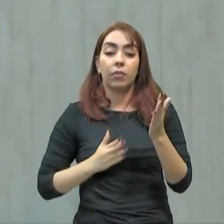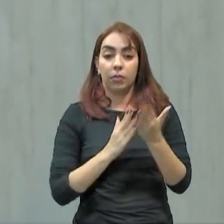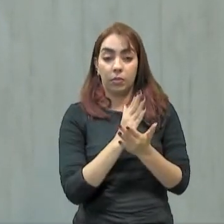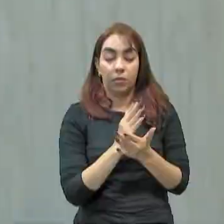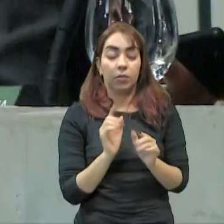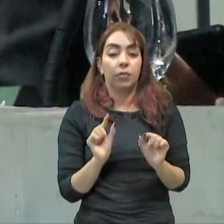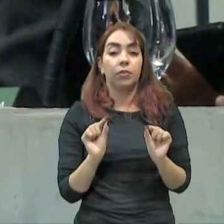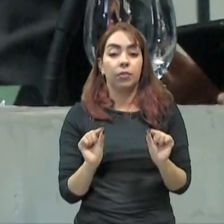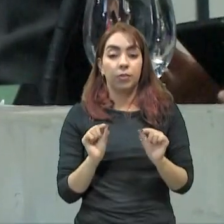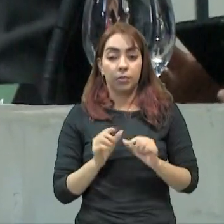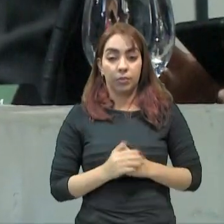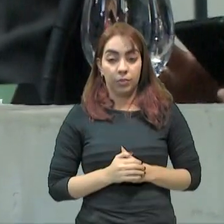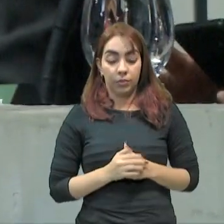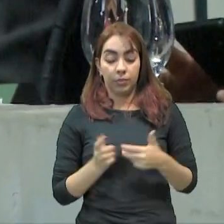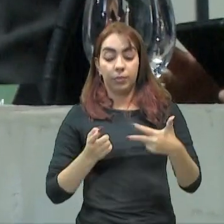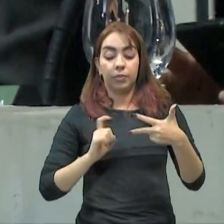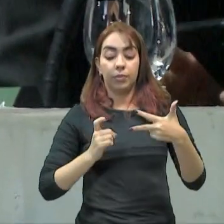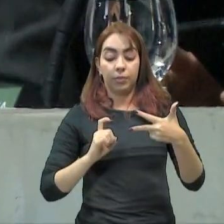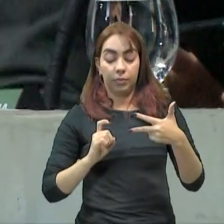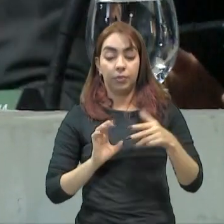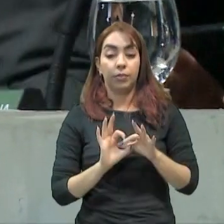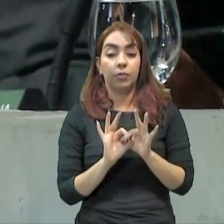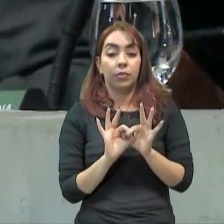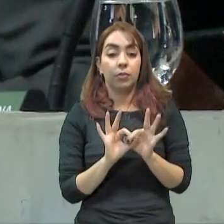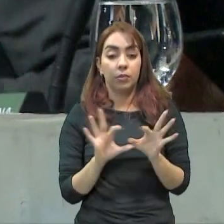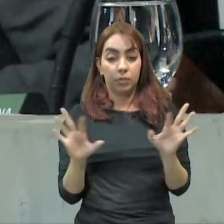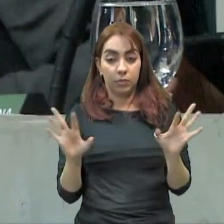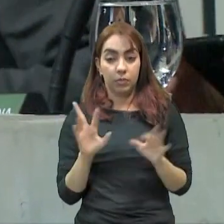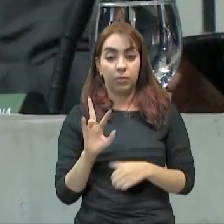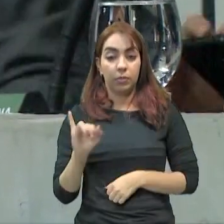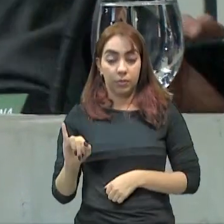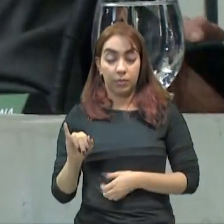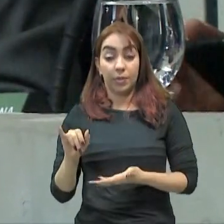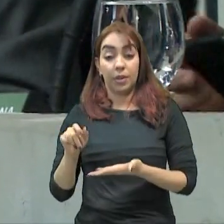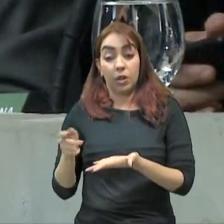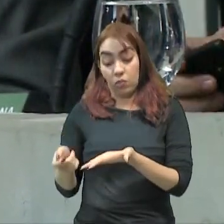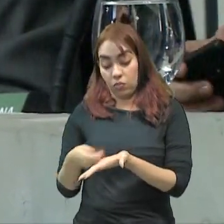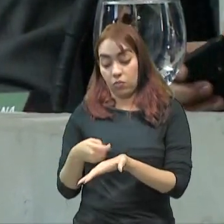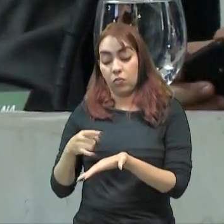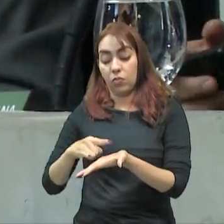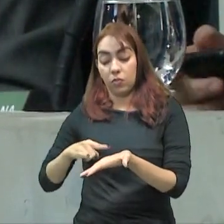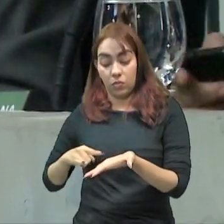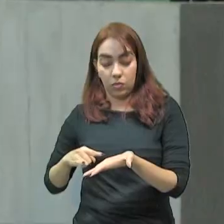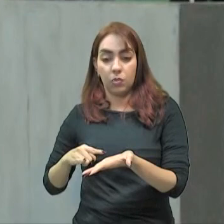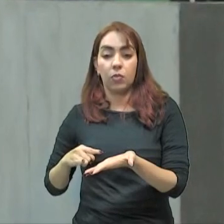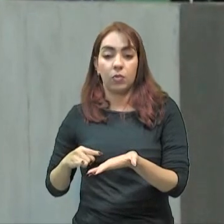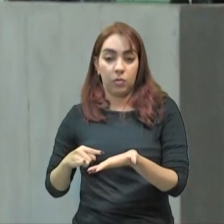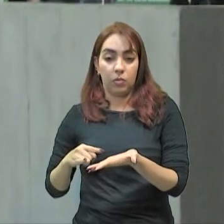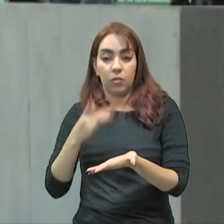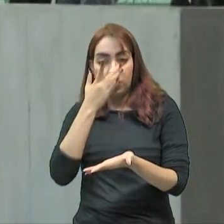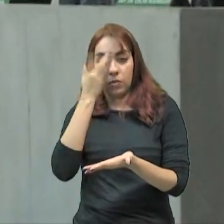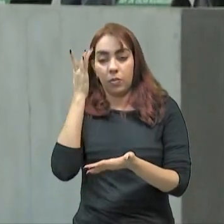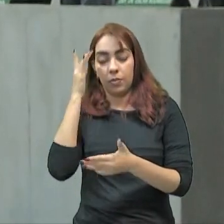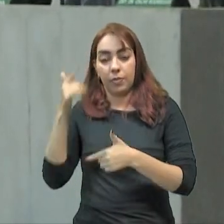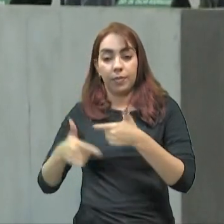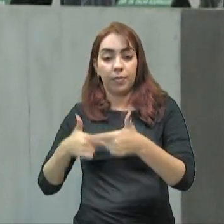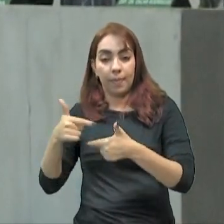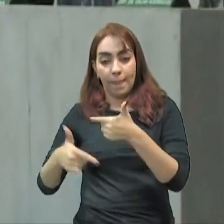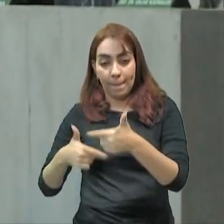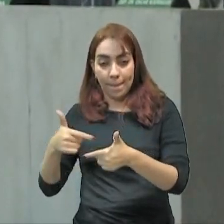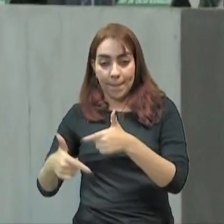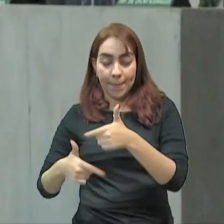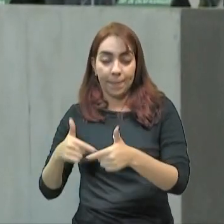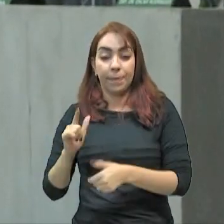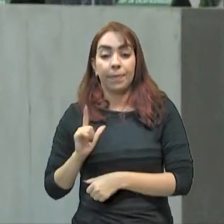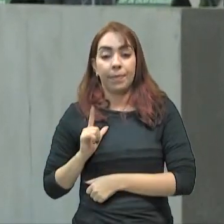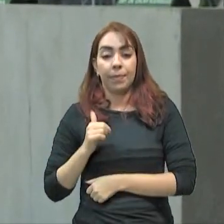o executivo em contratos celebrados para execução indireta de serviços de mão de obra A reservar o percentual de até